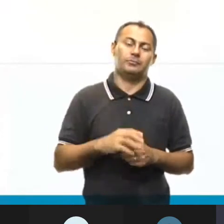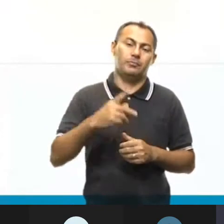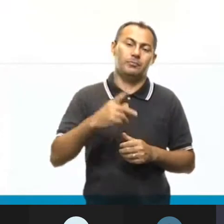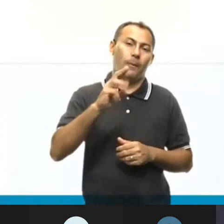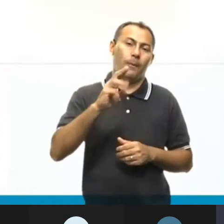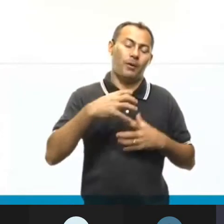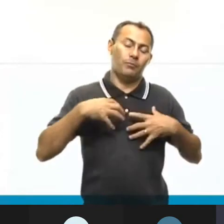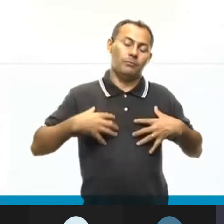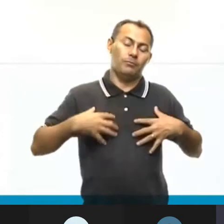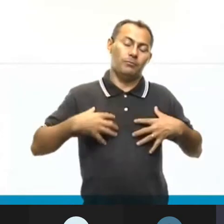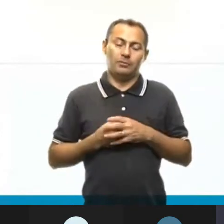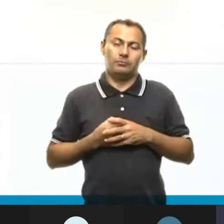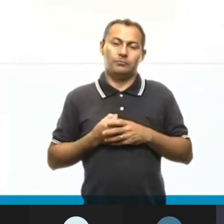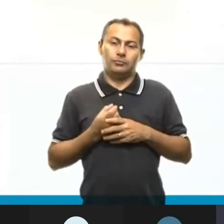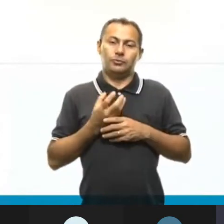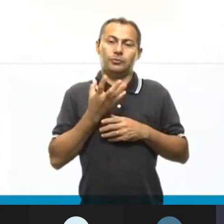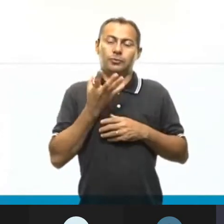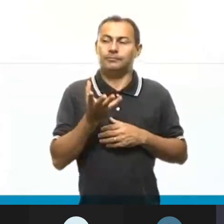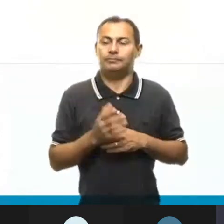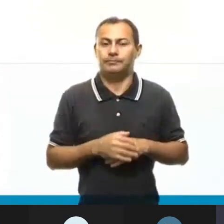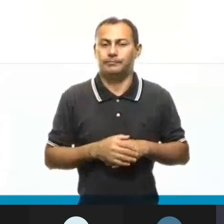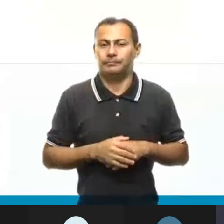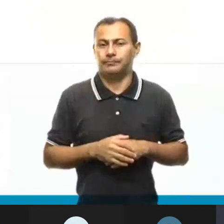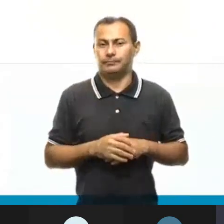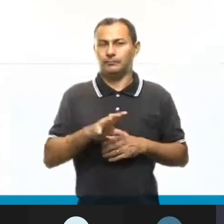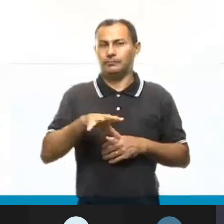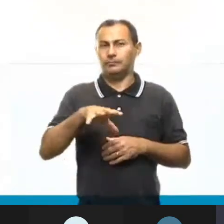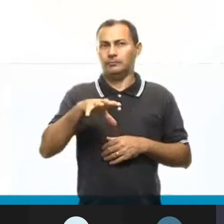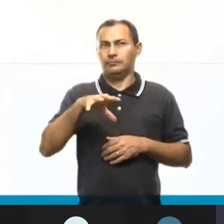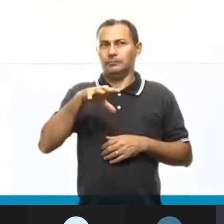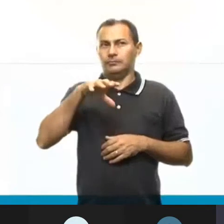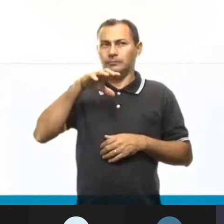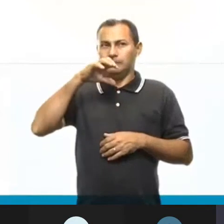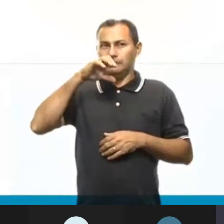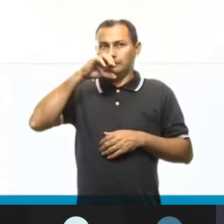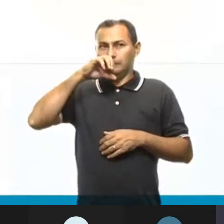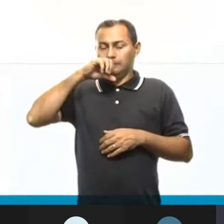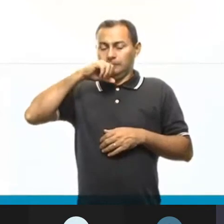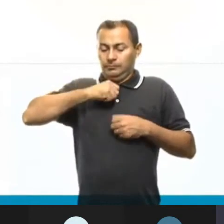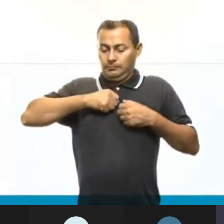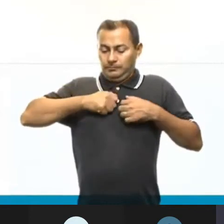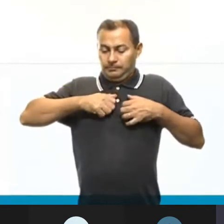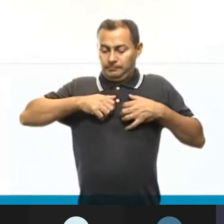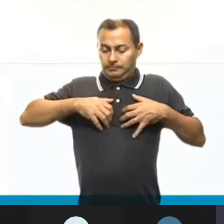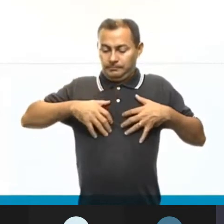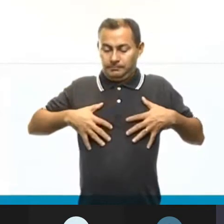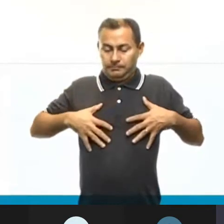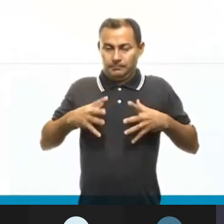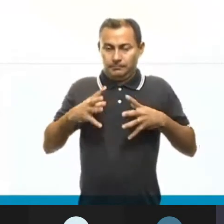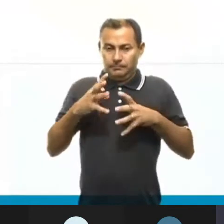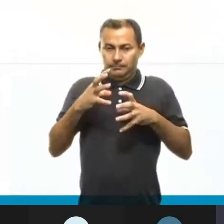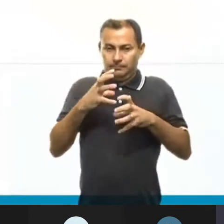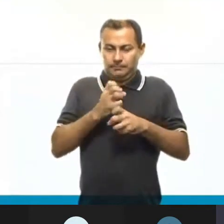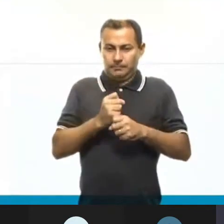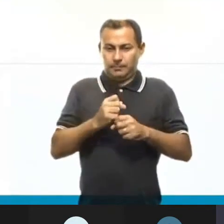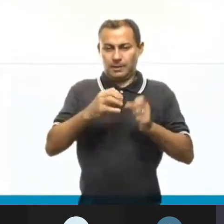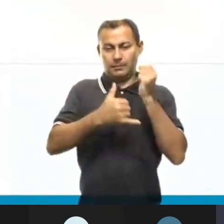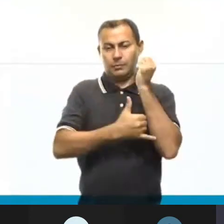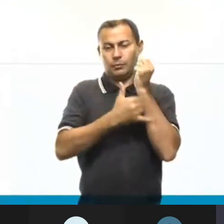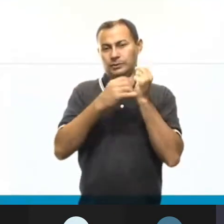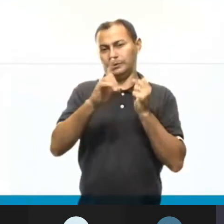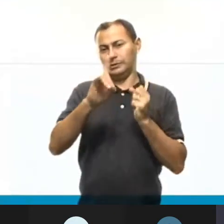do pulmão para o meio externo, tá? Então, enquanto a inspiração é um processo ativo, resultado da contração